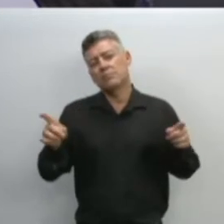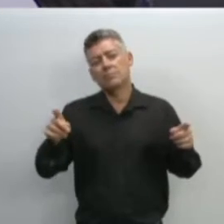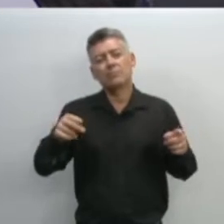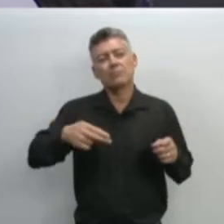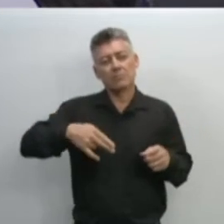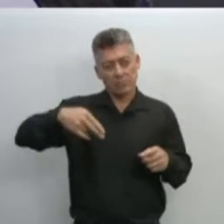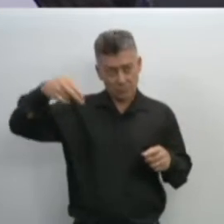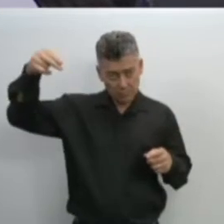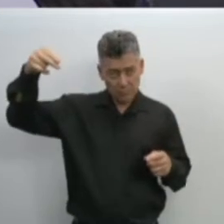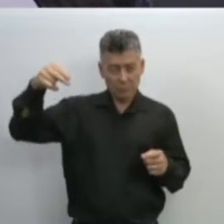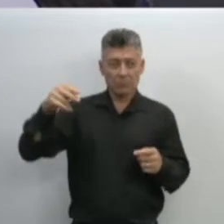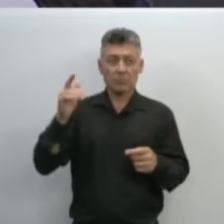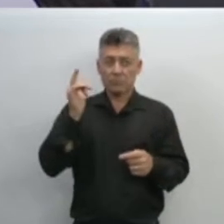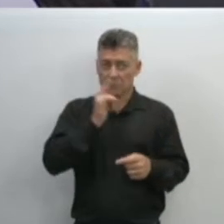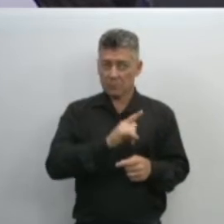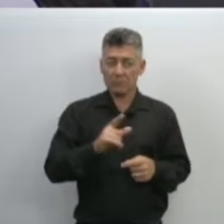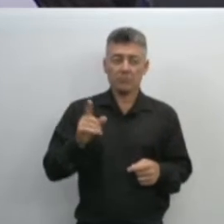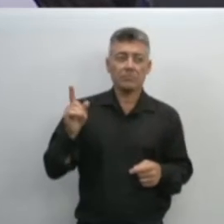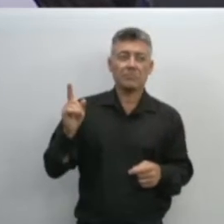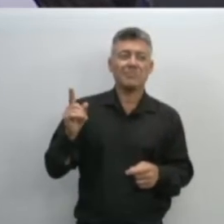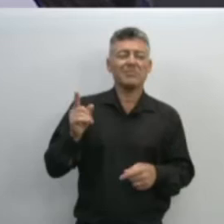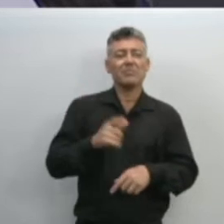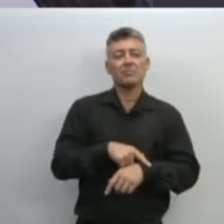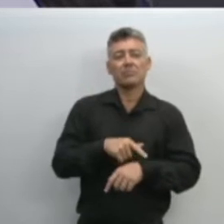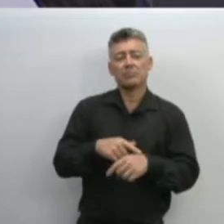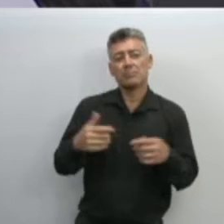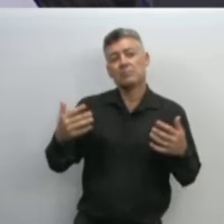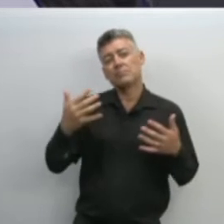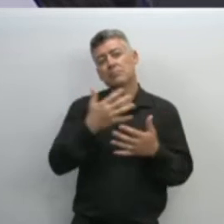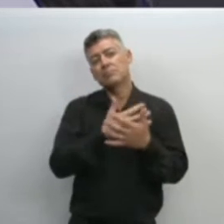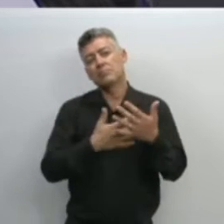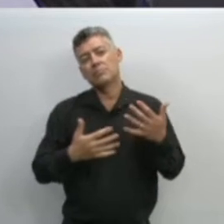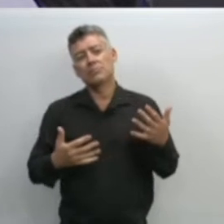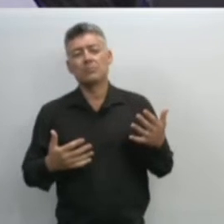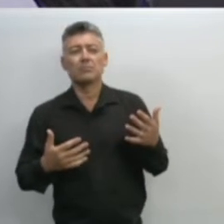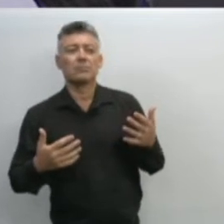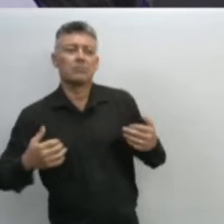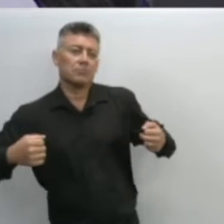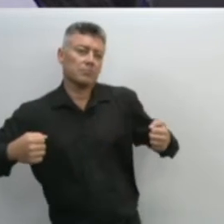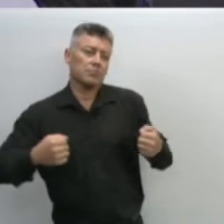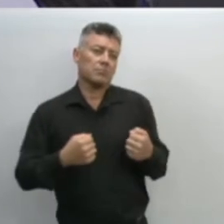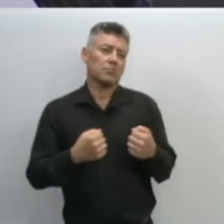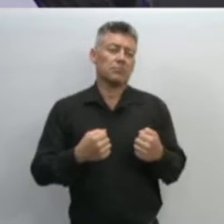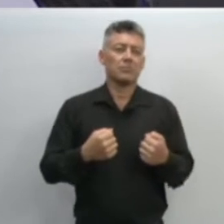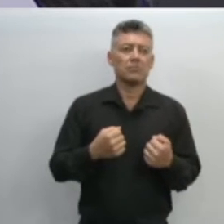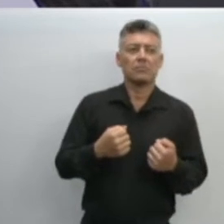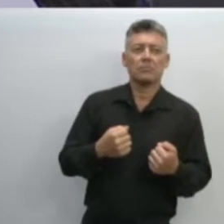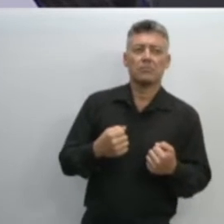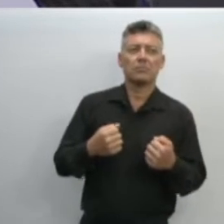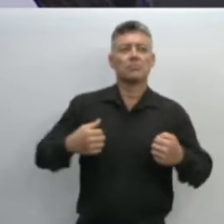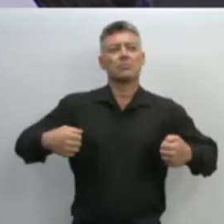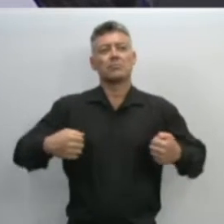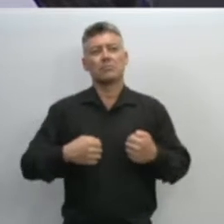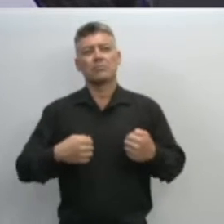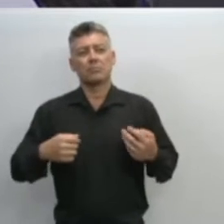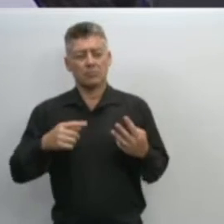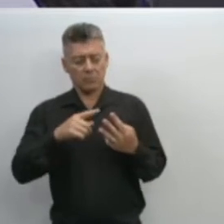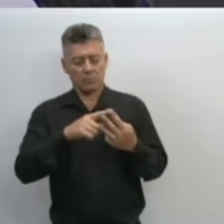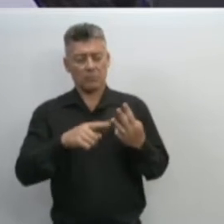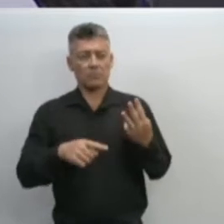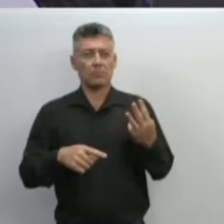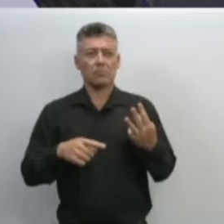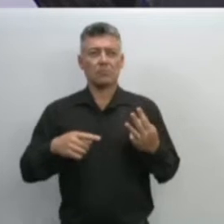Nordeste que faz questão, no momento do seu show, de ter o que ele chama de Santíssima Trindade, que é a sanfona, a zabumba e